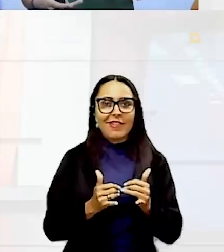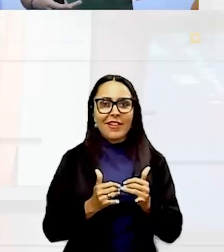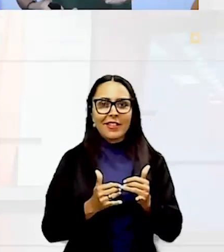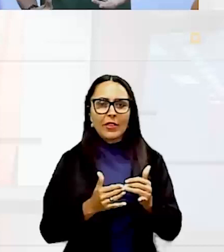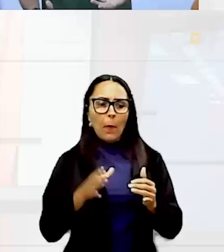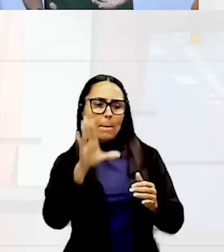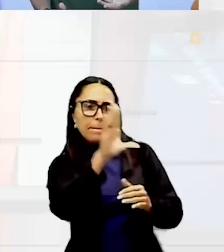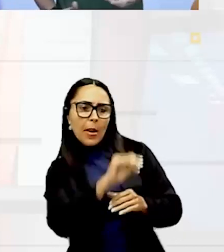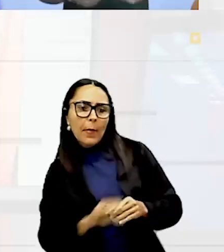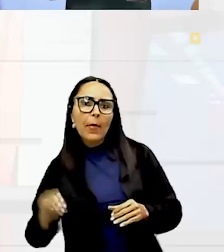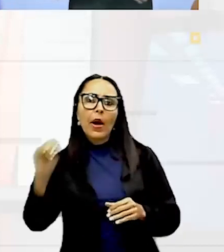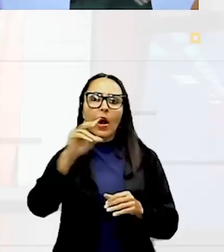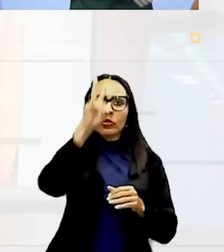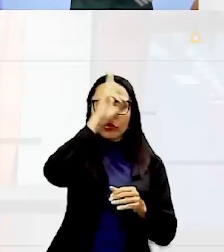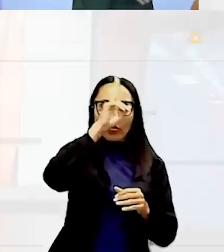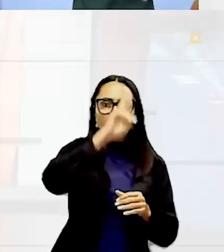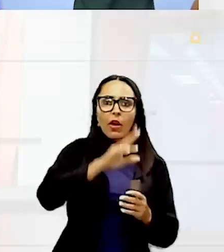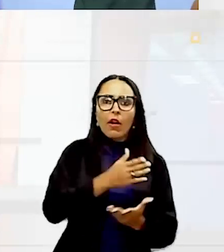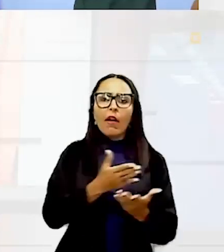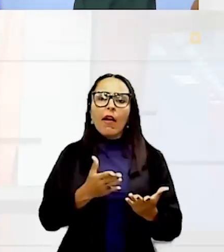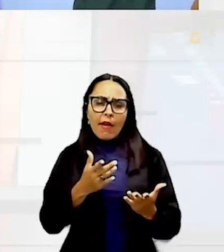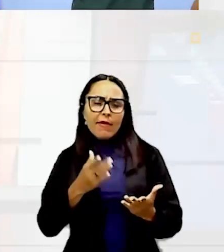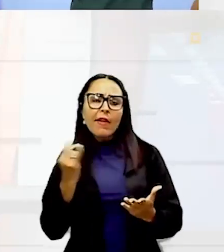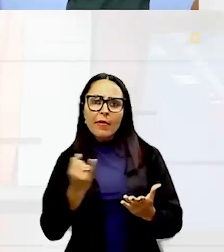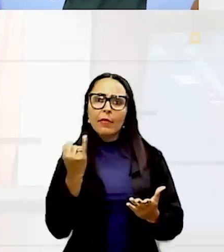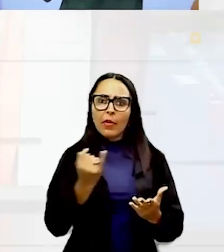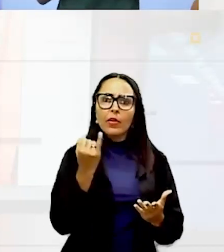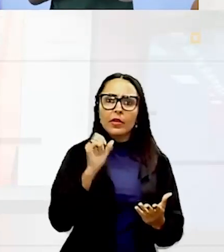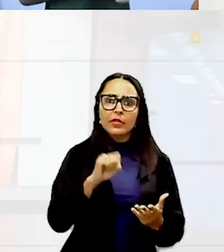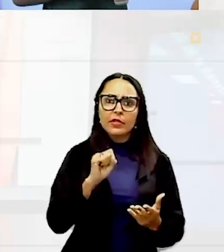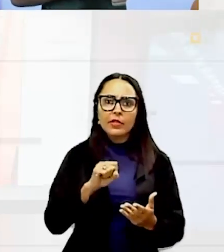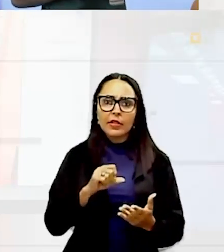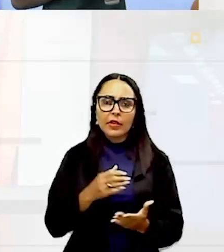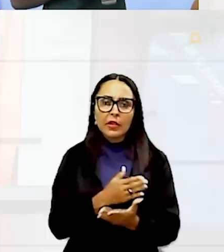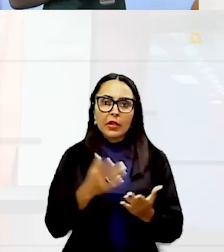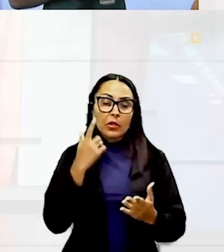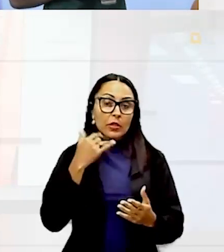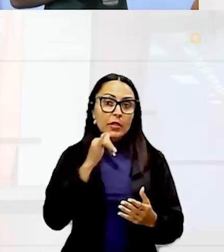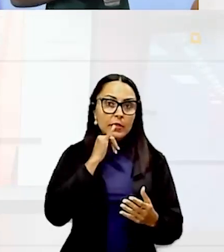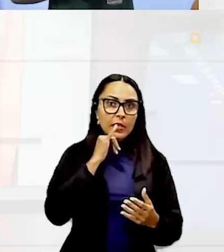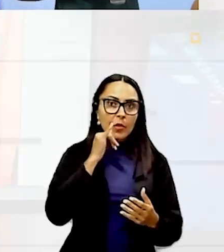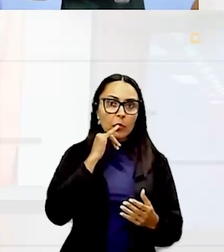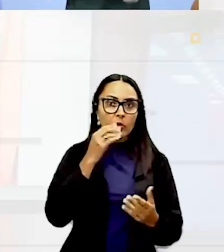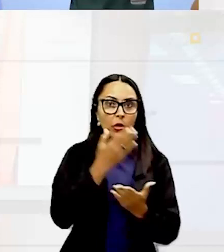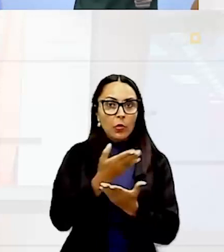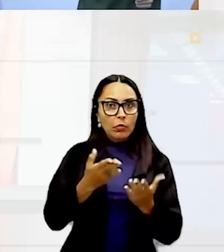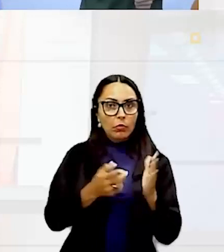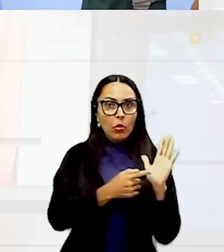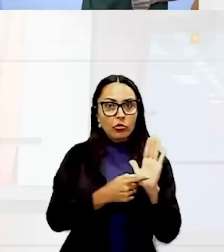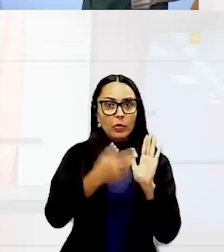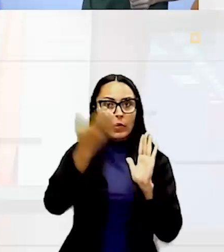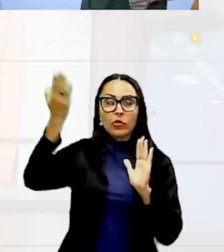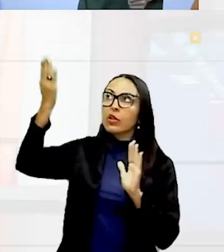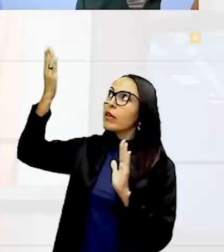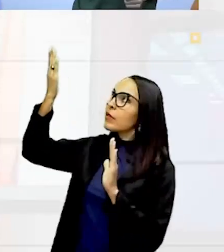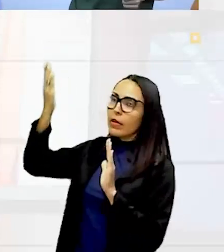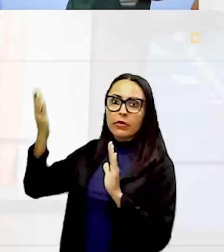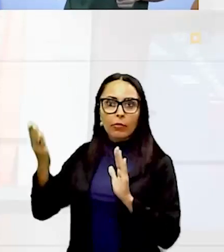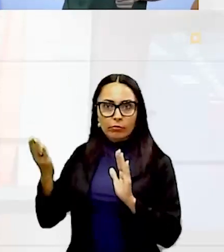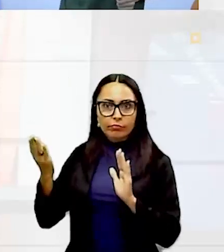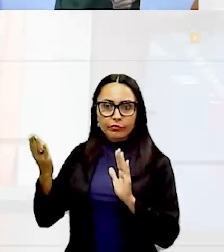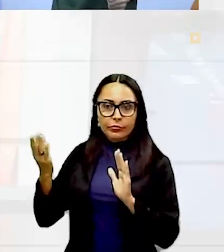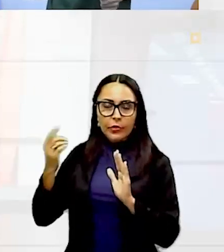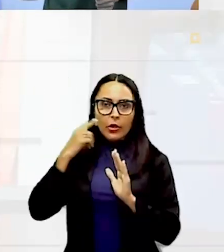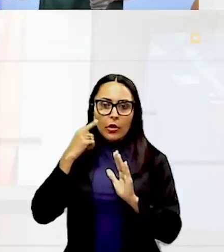história. E é muito interessante dois exemplos que eu decidi trazer. O primeiro exemplo que eu trouxe foi